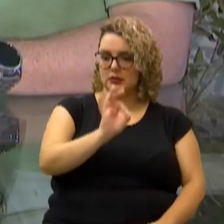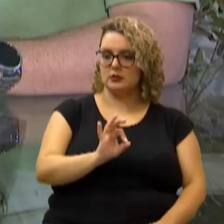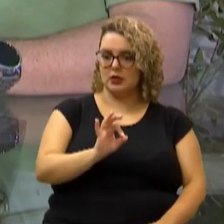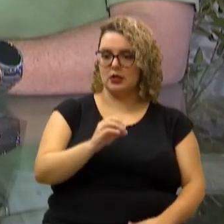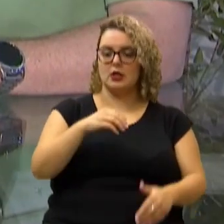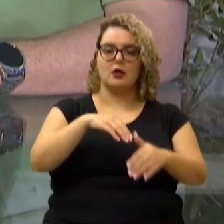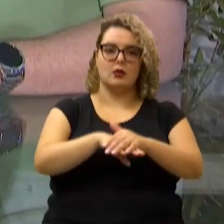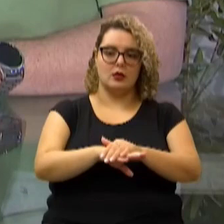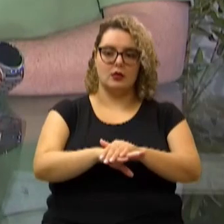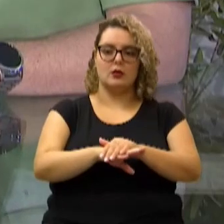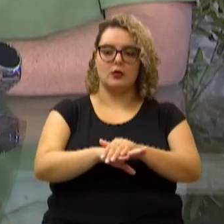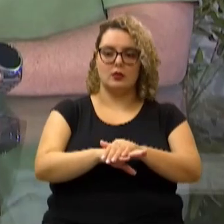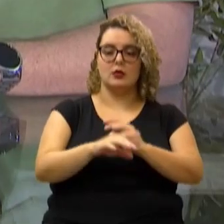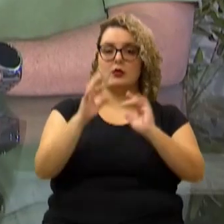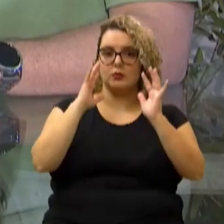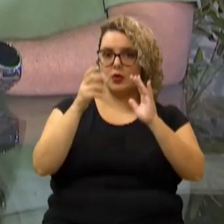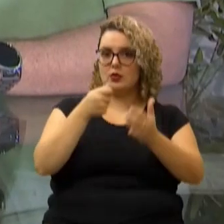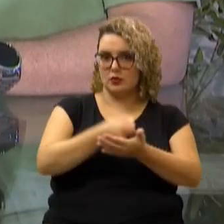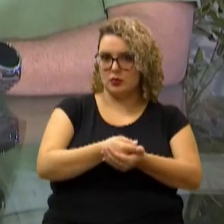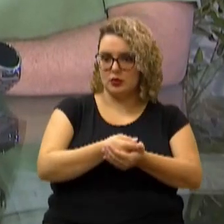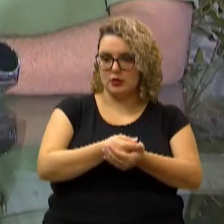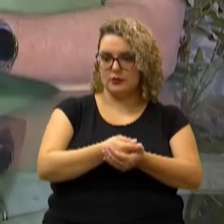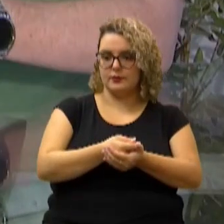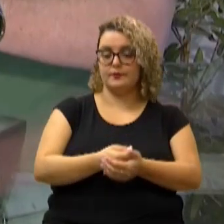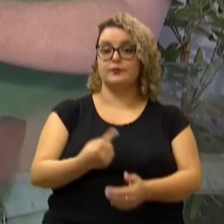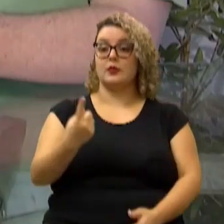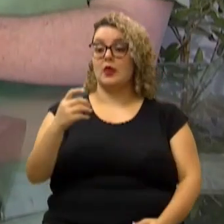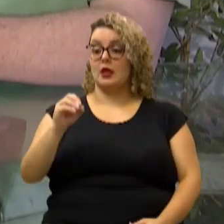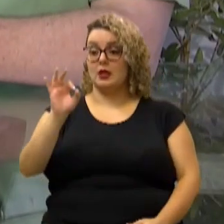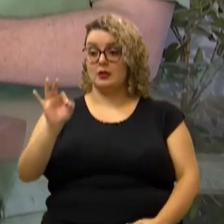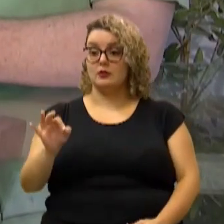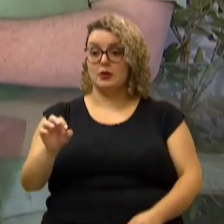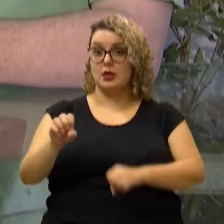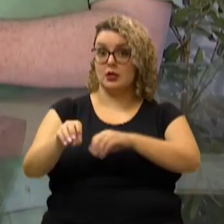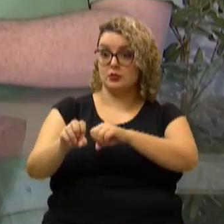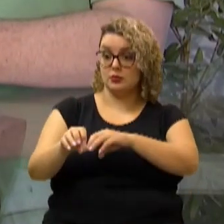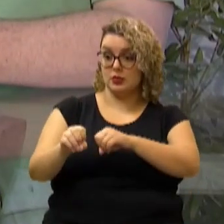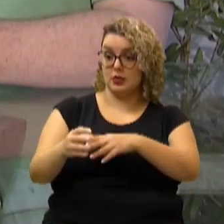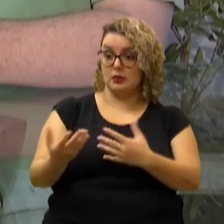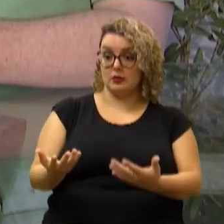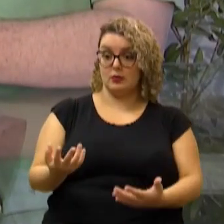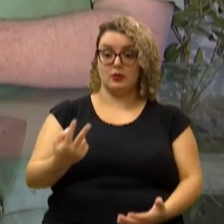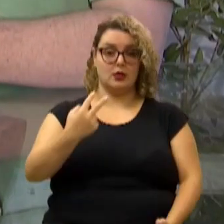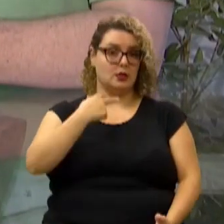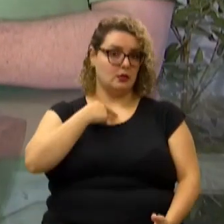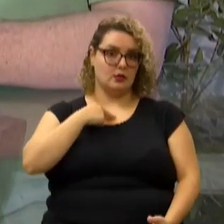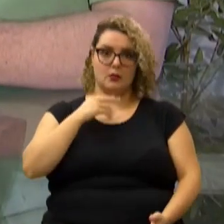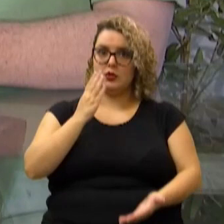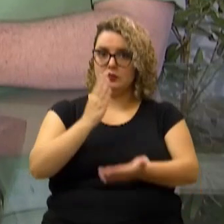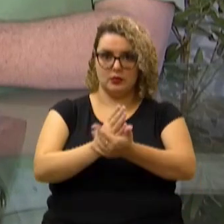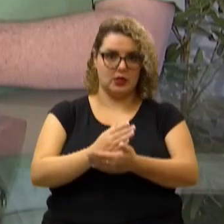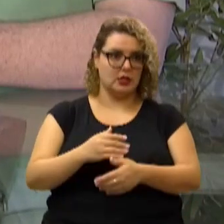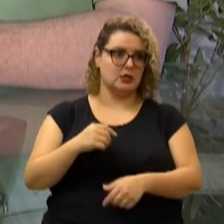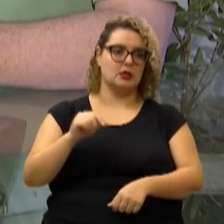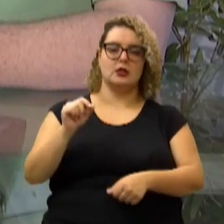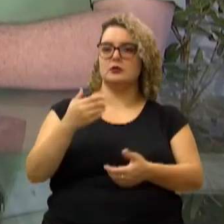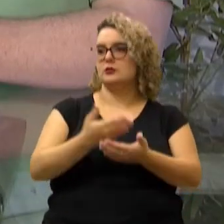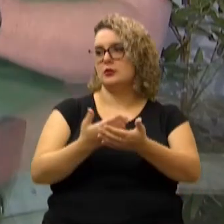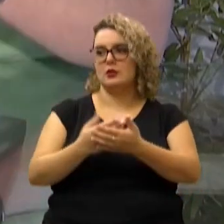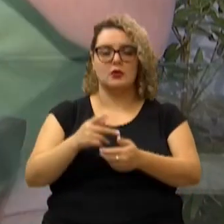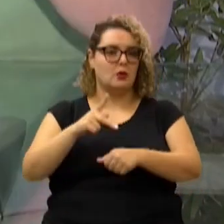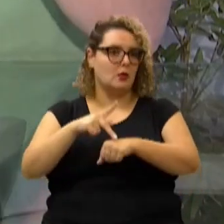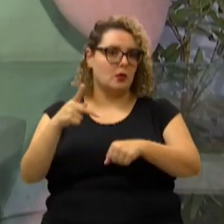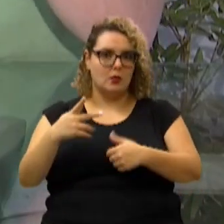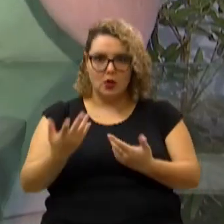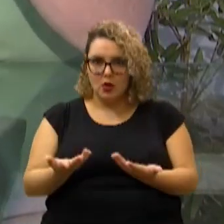dentro desses 10% que é reserva de emergência e realização de sonhos 10% educação porque não pode parar de estudar vai fazer